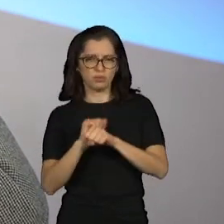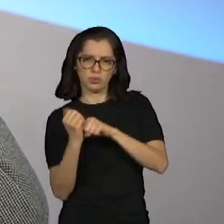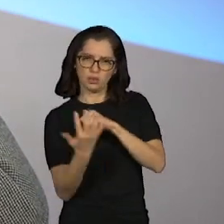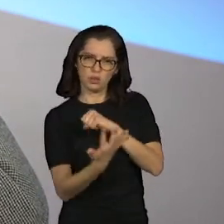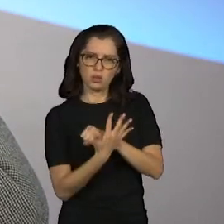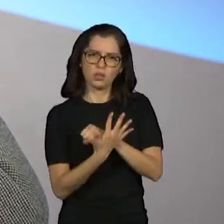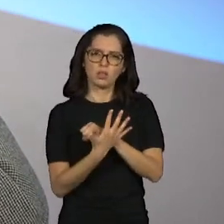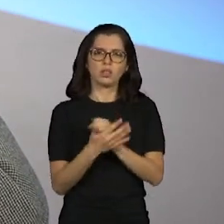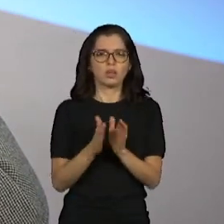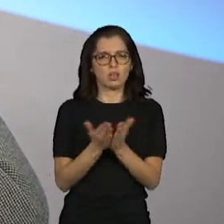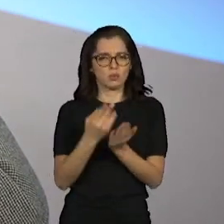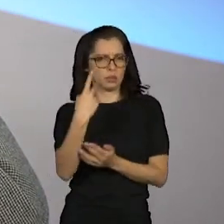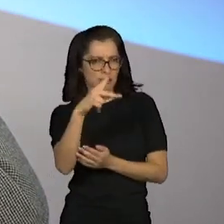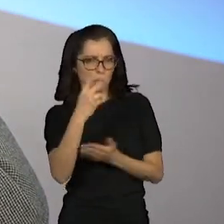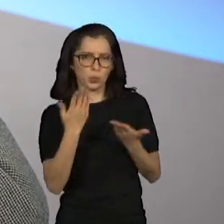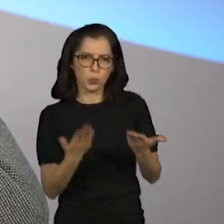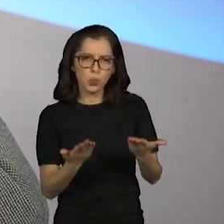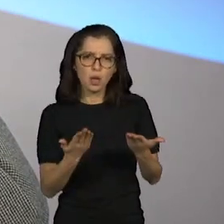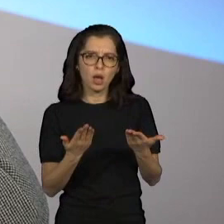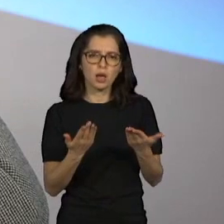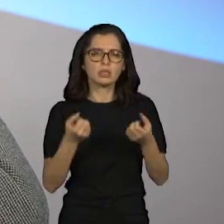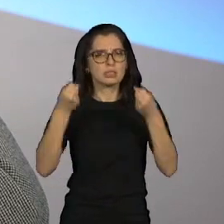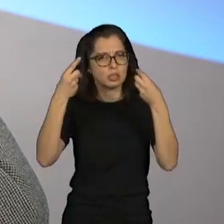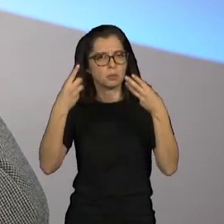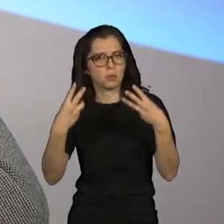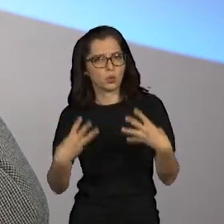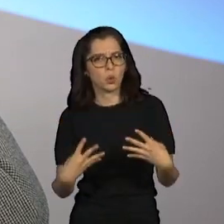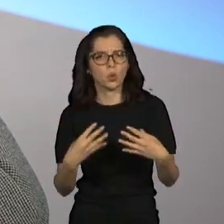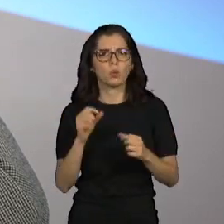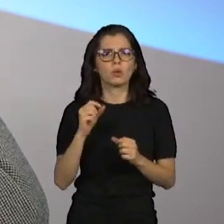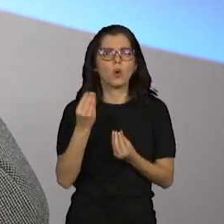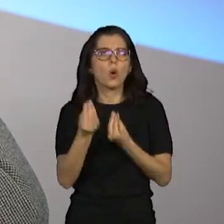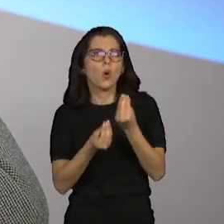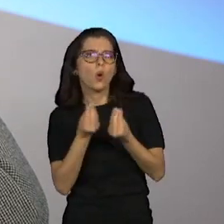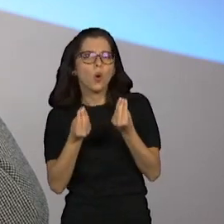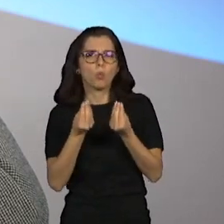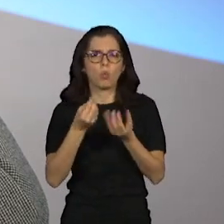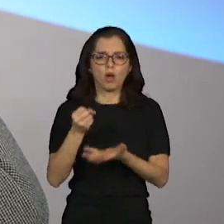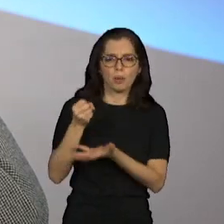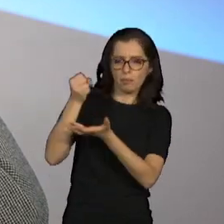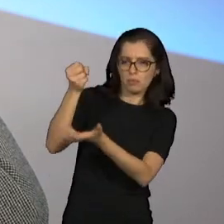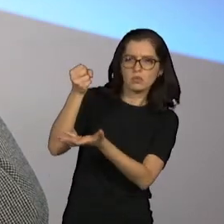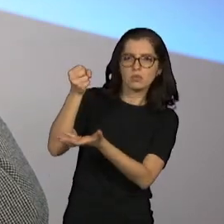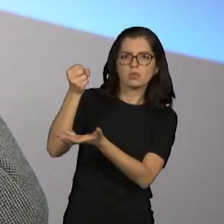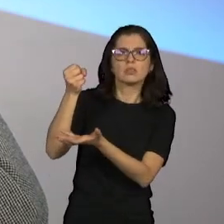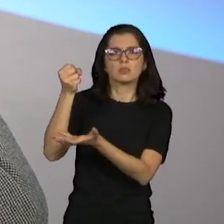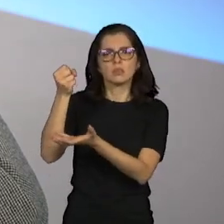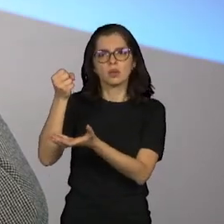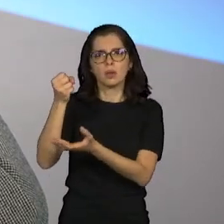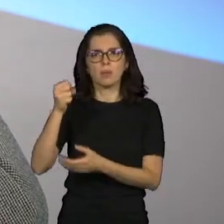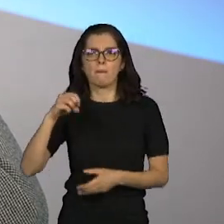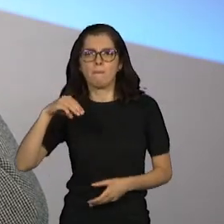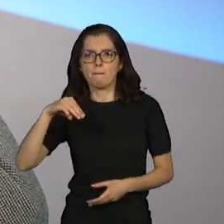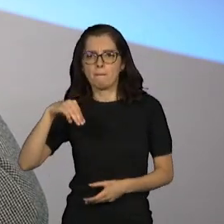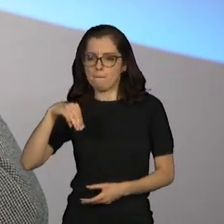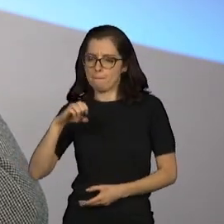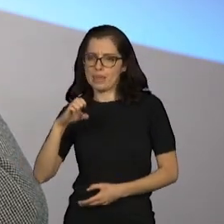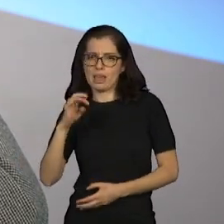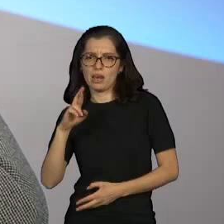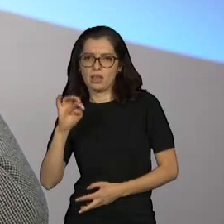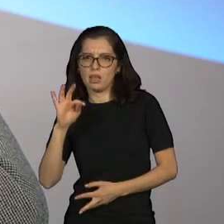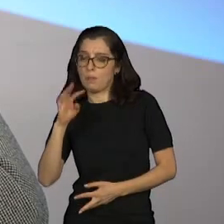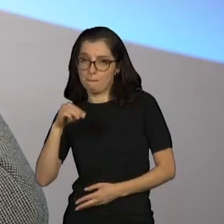livro, o senhor argumenta que a narrativa do capitalismo meritocrático é que o sucesso seria